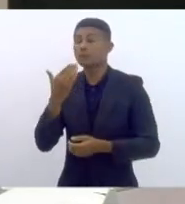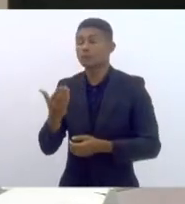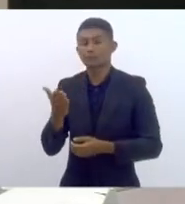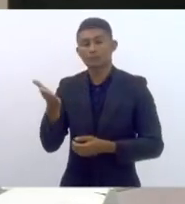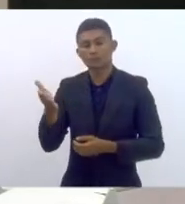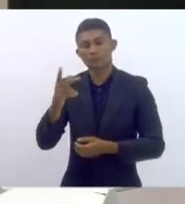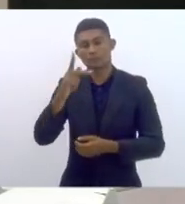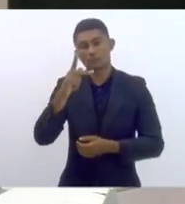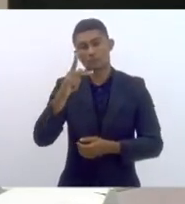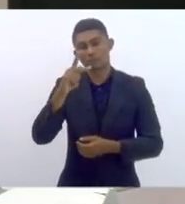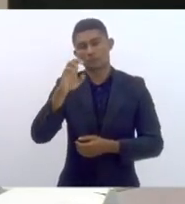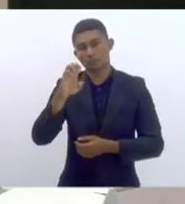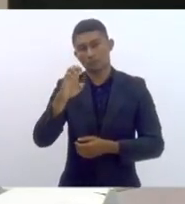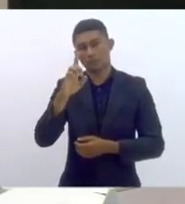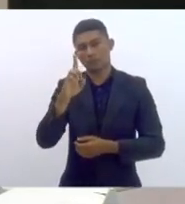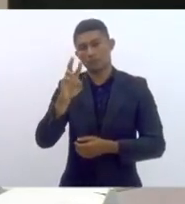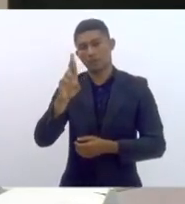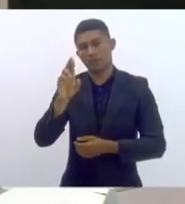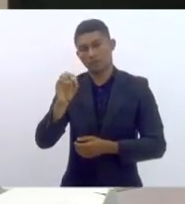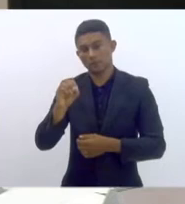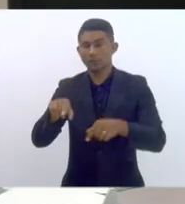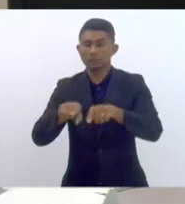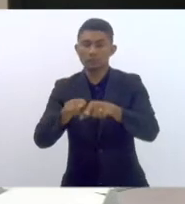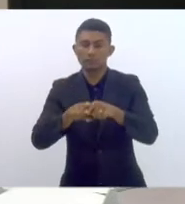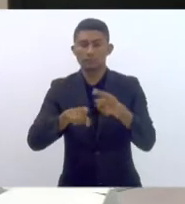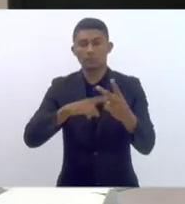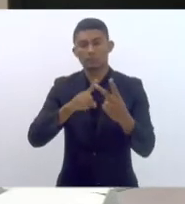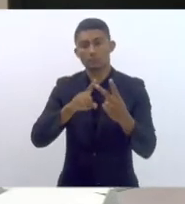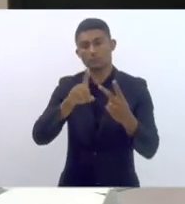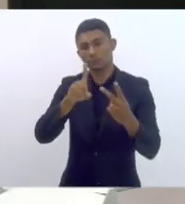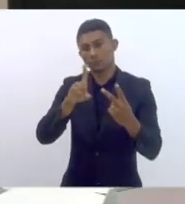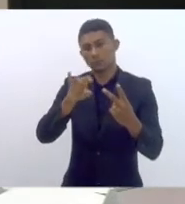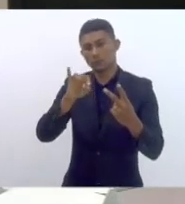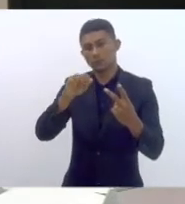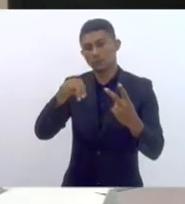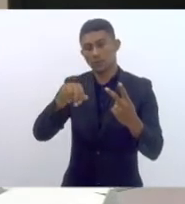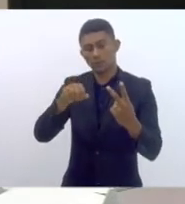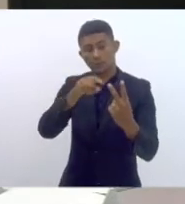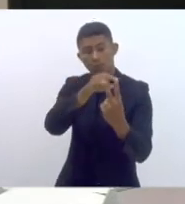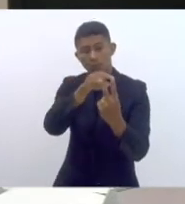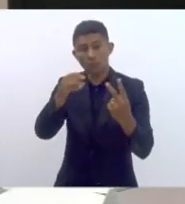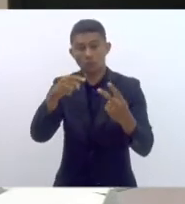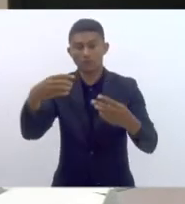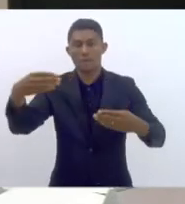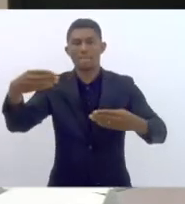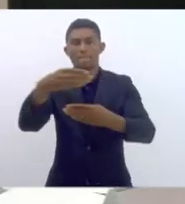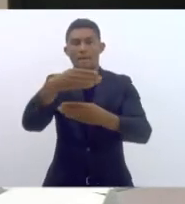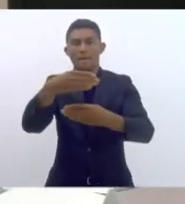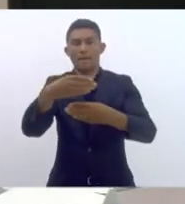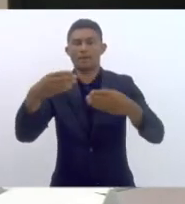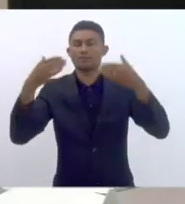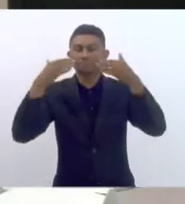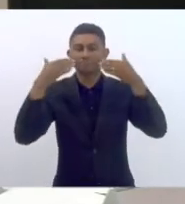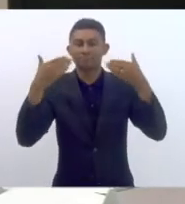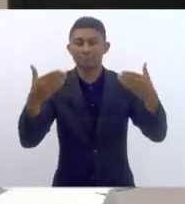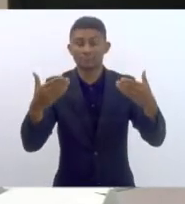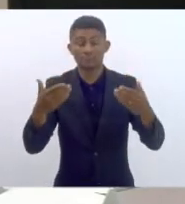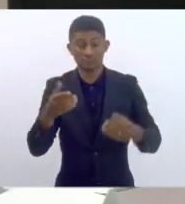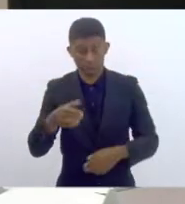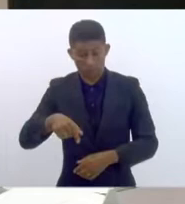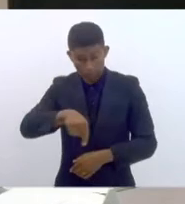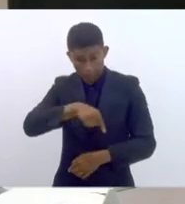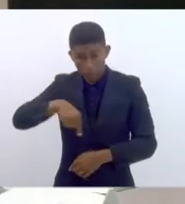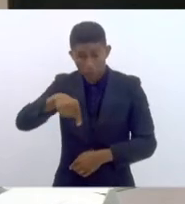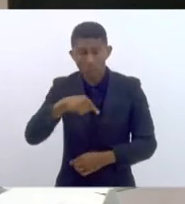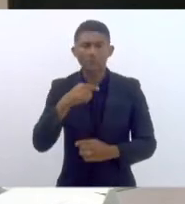Diana que façam a sua apresentação e as dúvidas que a gente vai